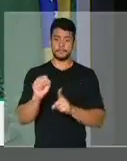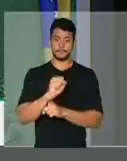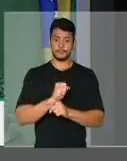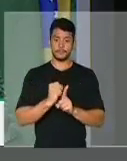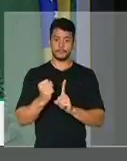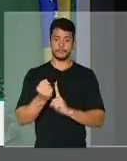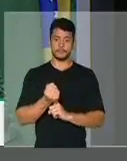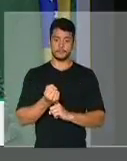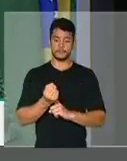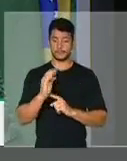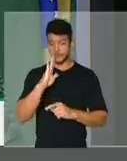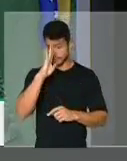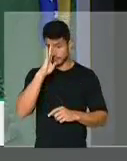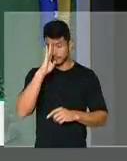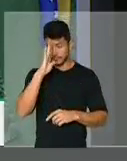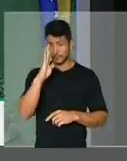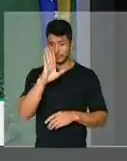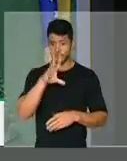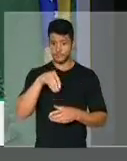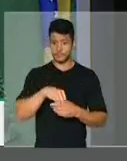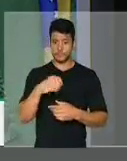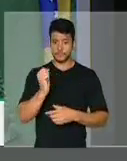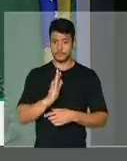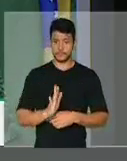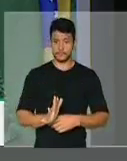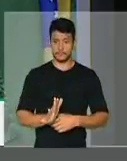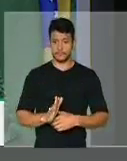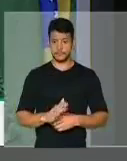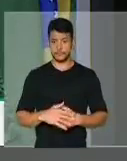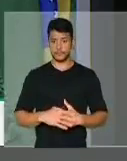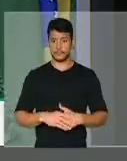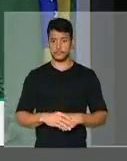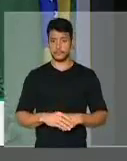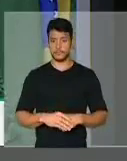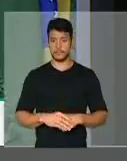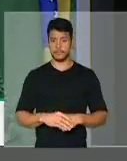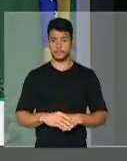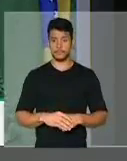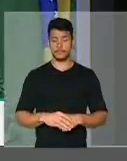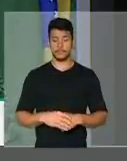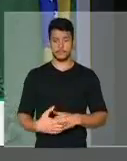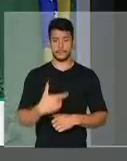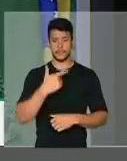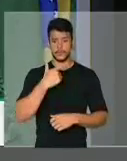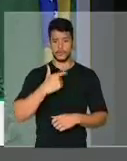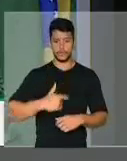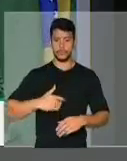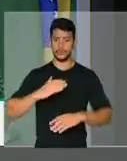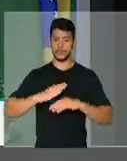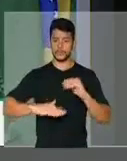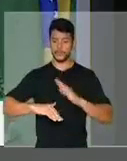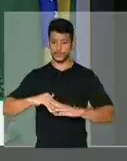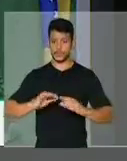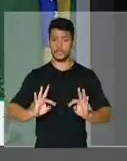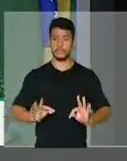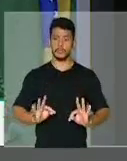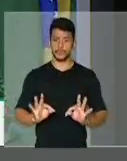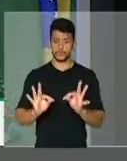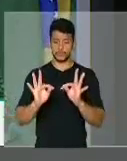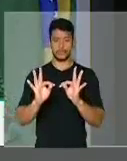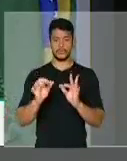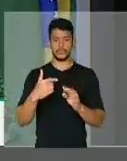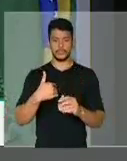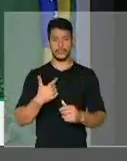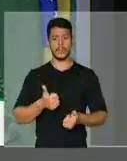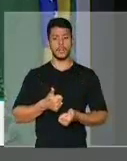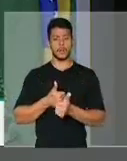sociedades, em particular no Brasil. Como profissional de tecnologia, tenho acompanhado e tive o